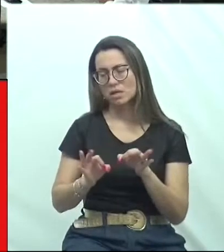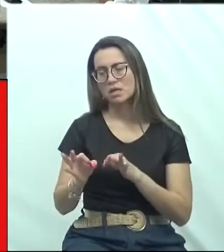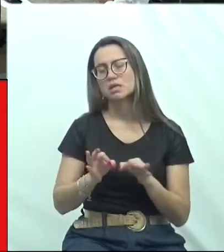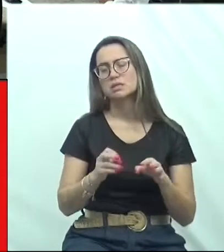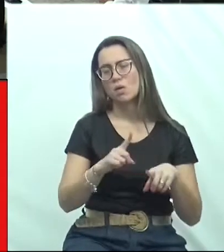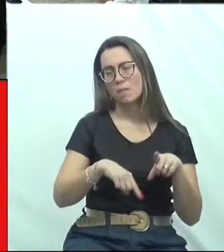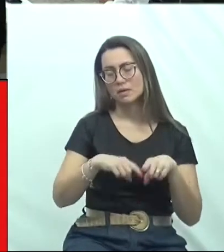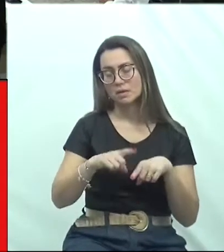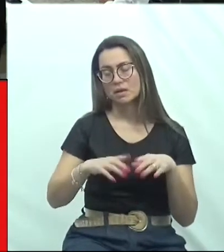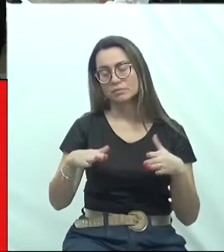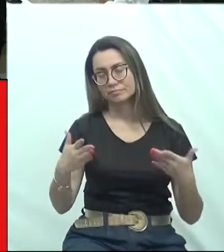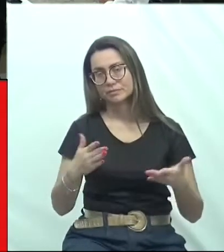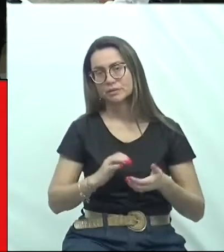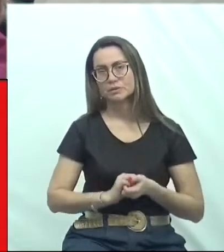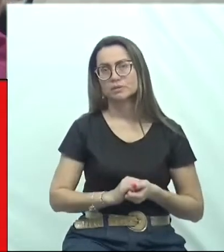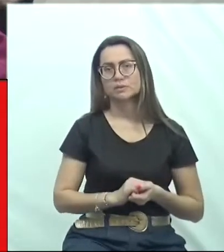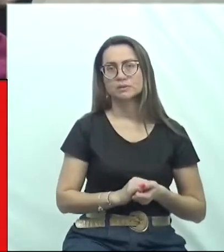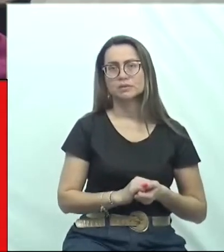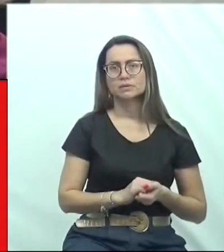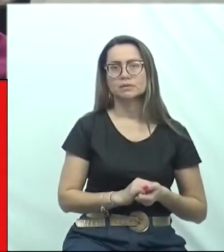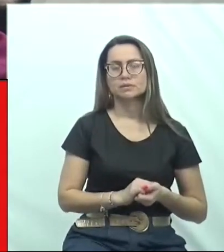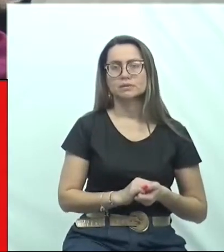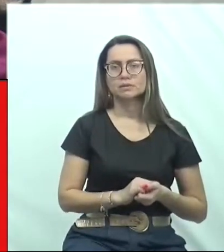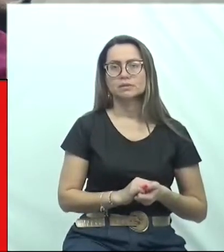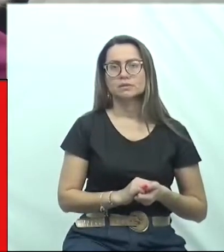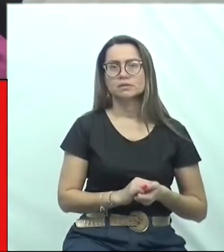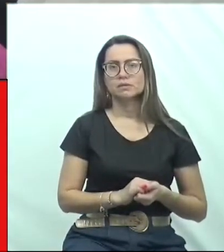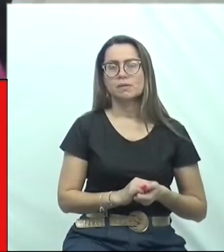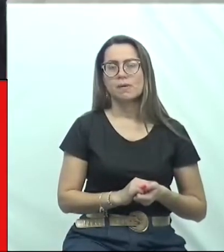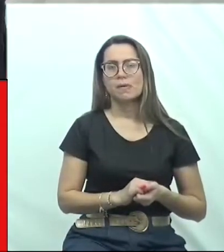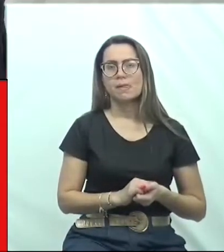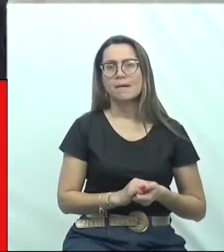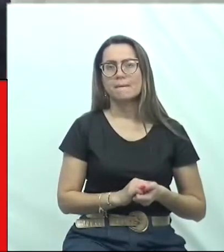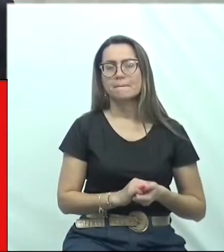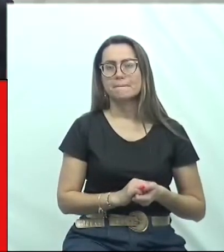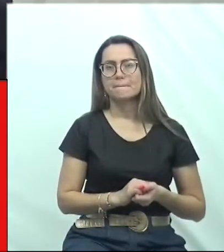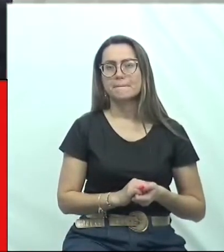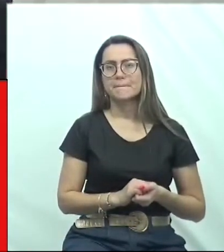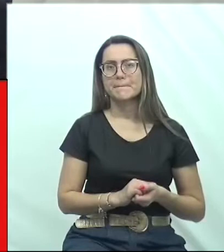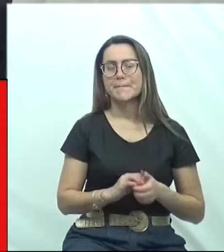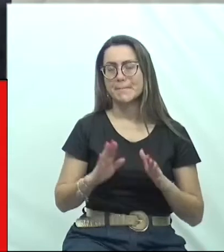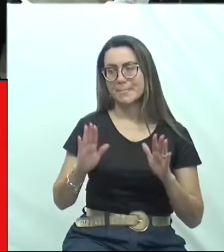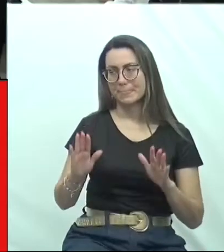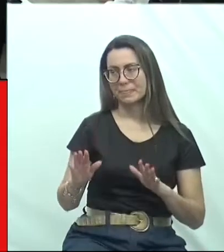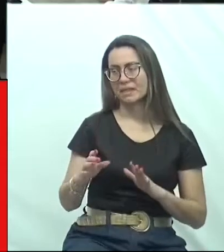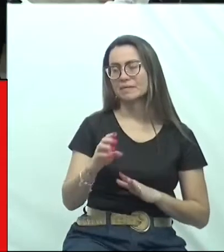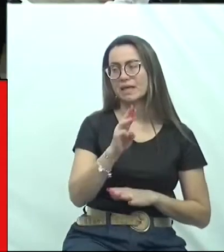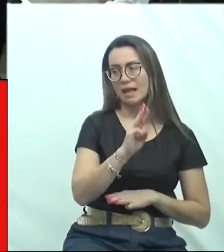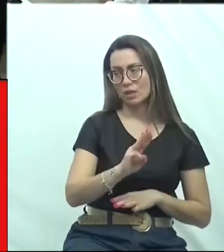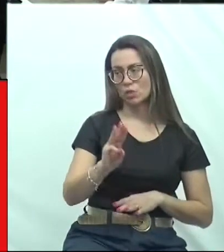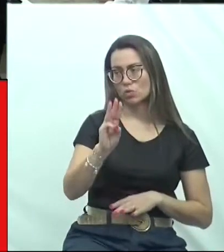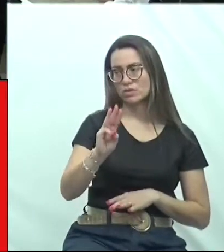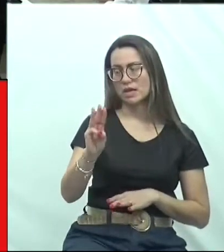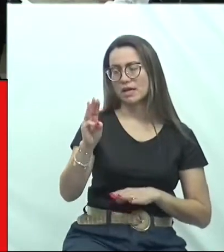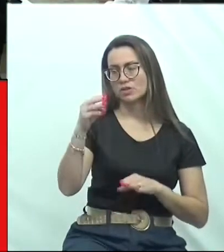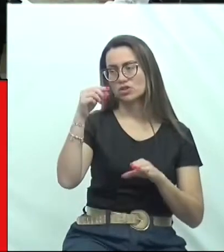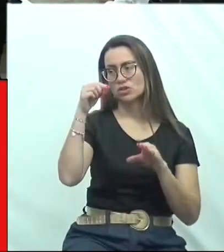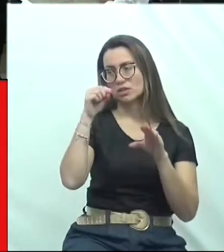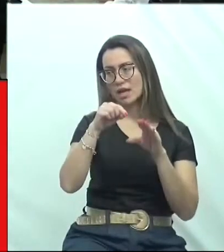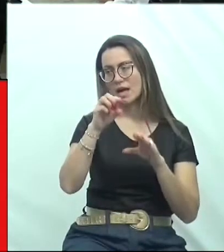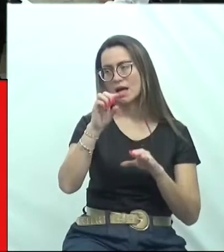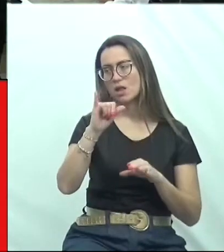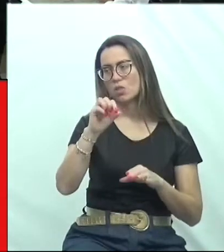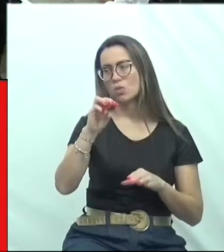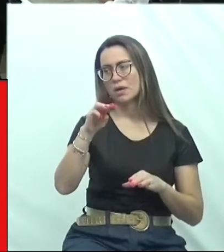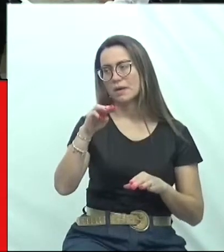o Vinícius pode falar alguma coisa, qual foi o parecer do Inmetro? Apesar de já estar lá no site do Inmetro, isso está lá na página deles estampado